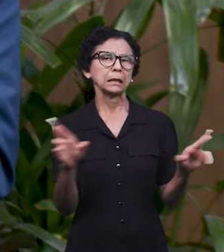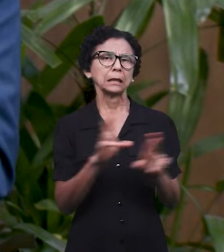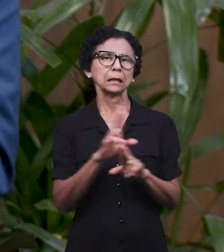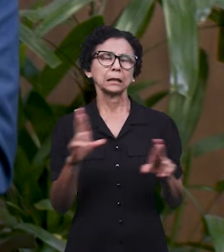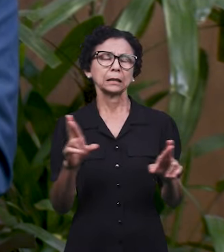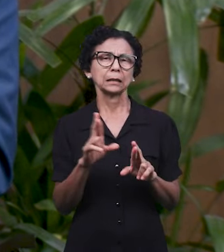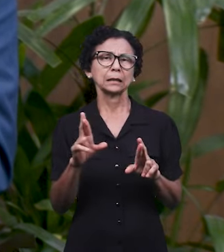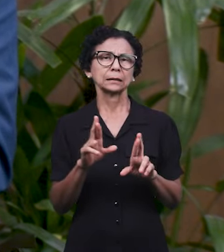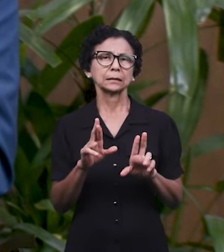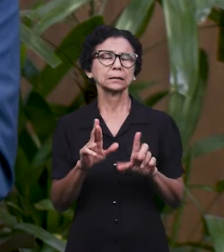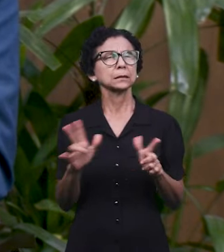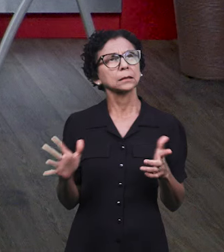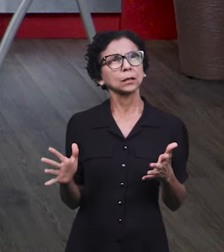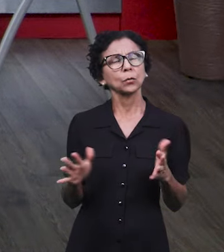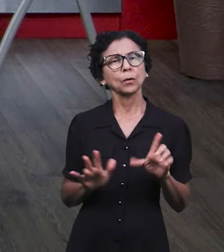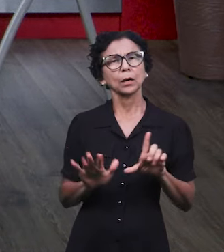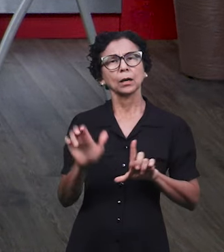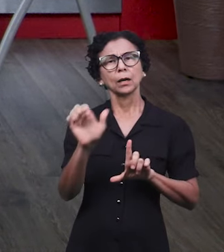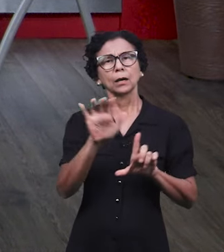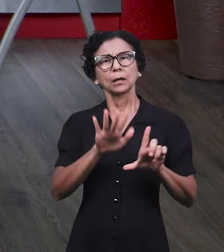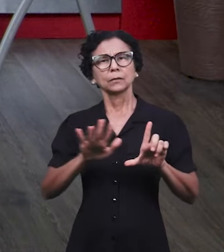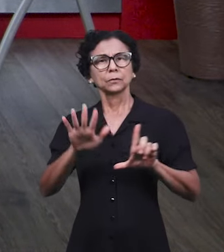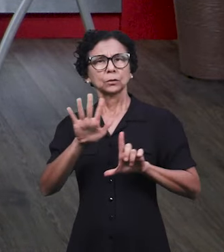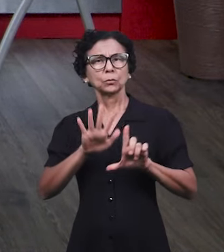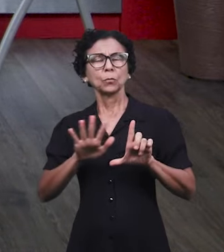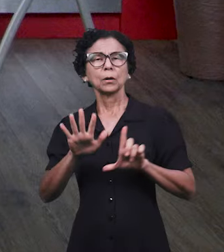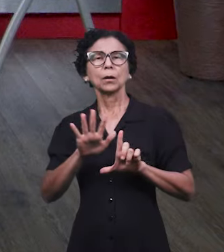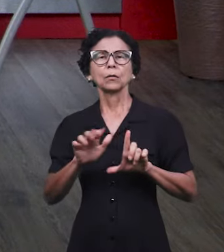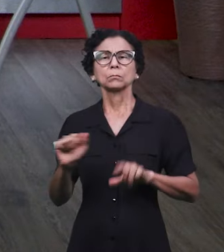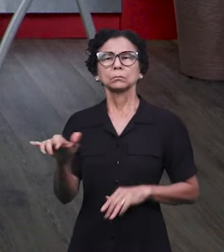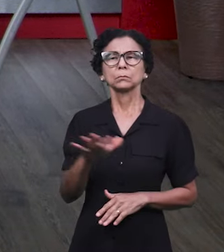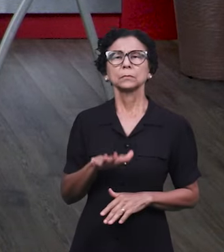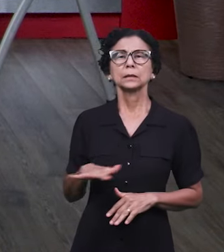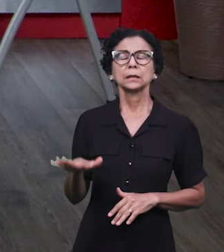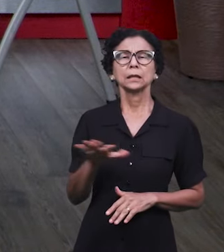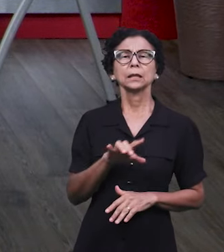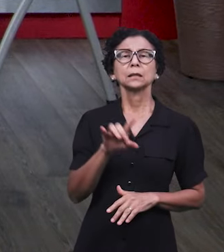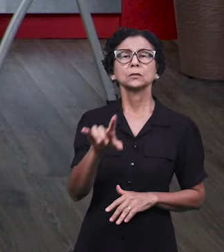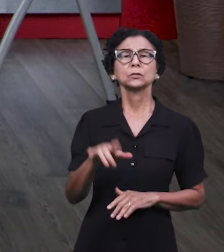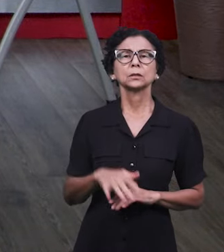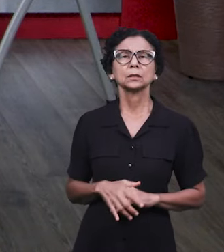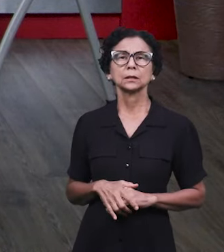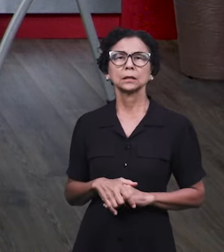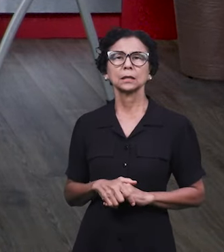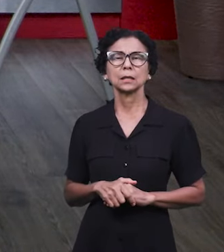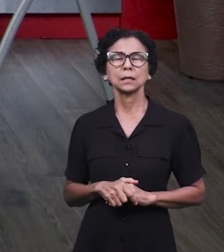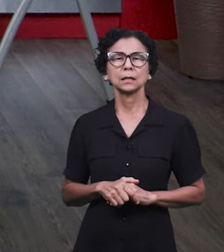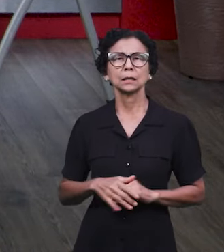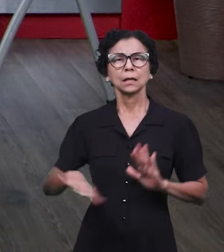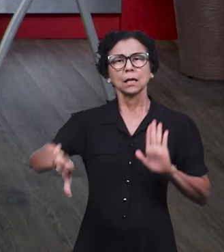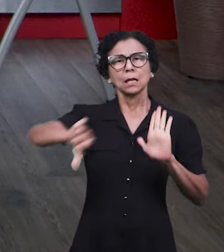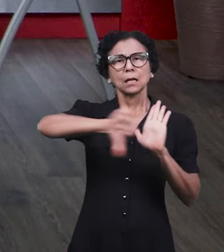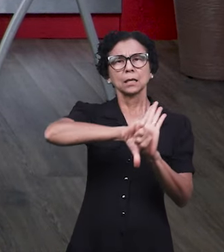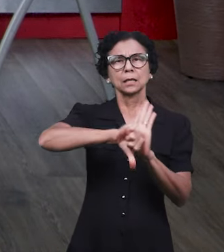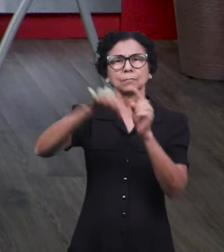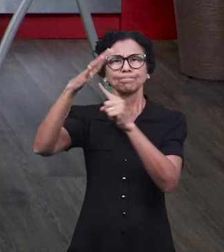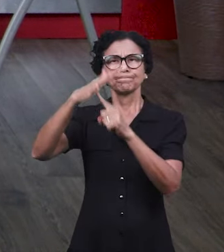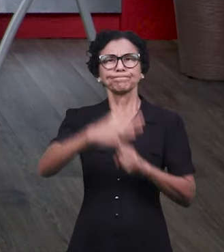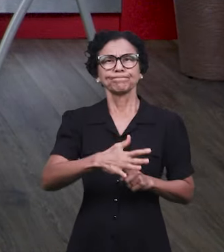Existe algum regulamento alguma lei que disciplina os crimes contra a honra praticados ali nesse ambiente